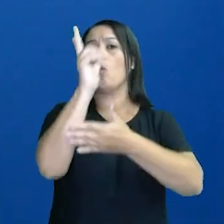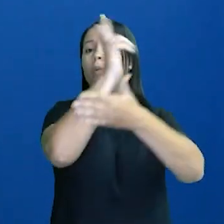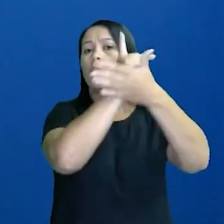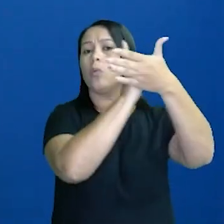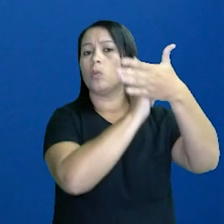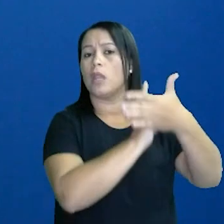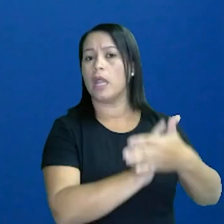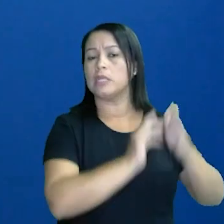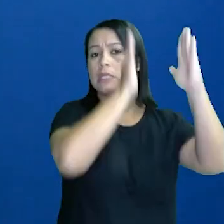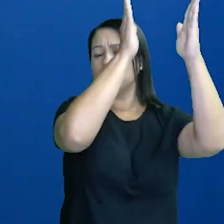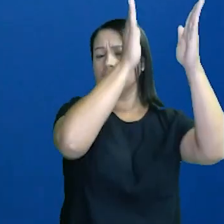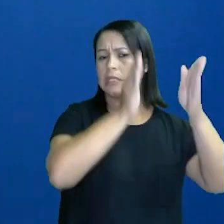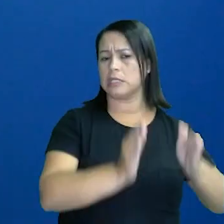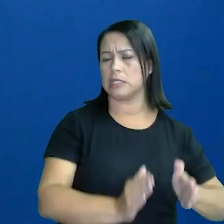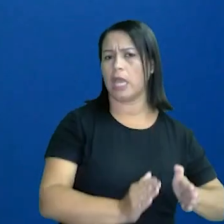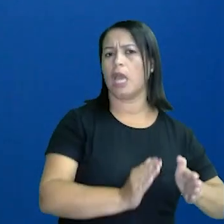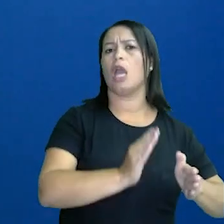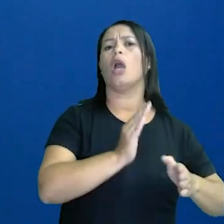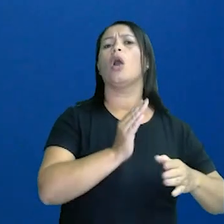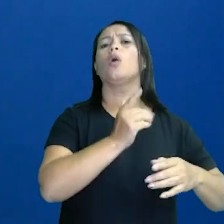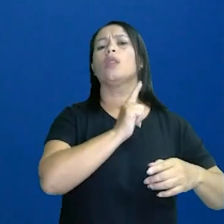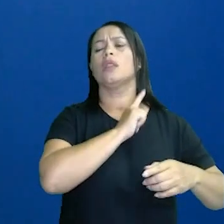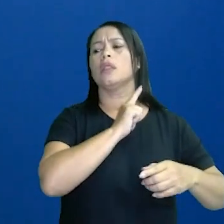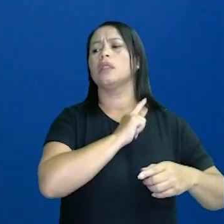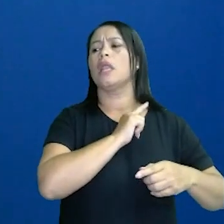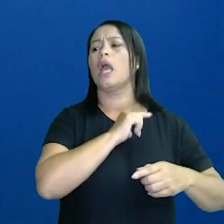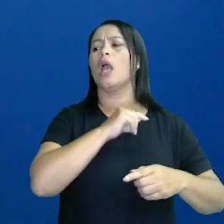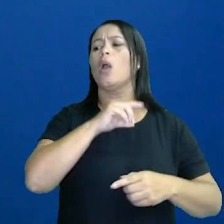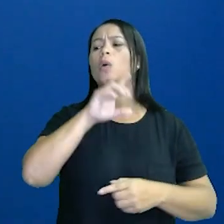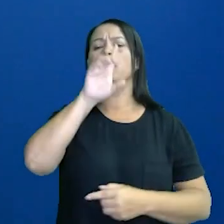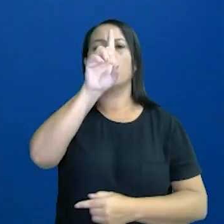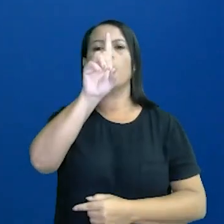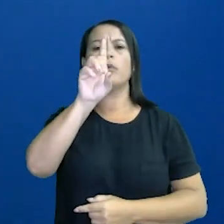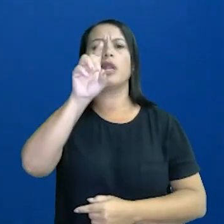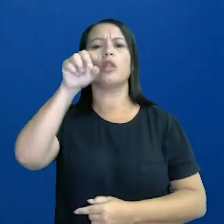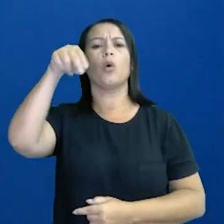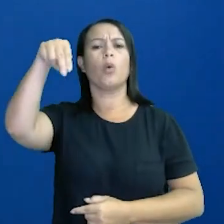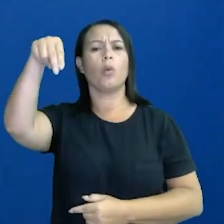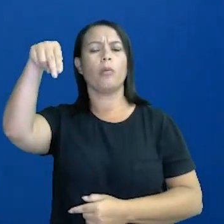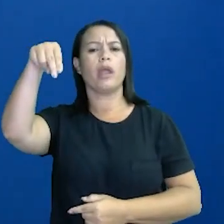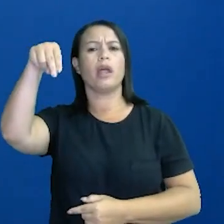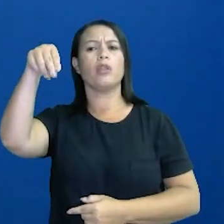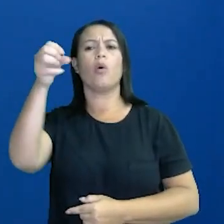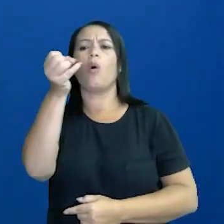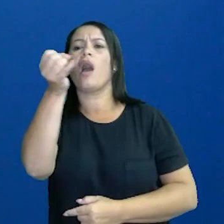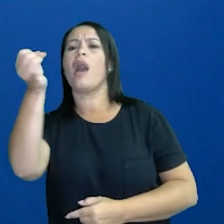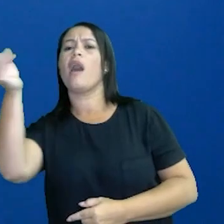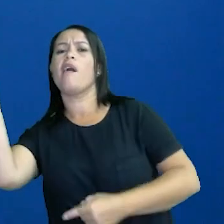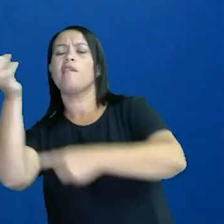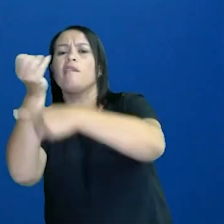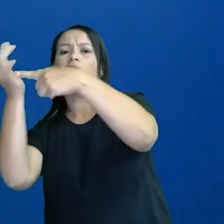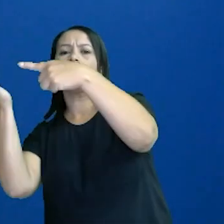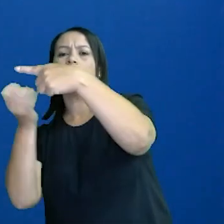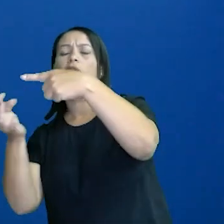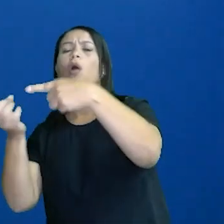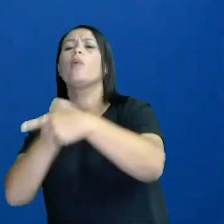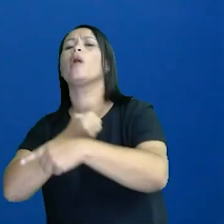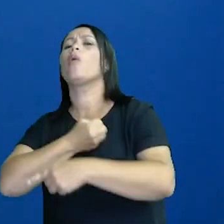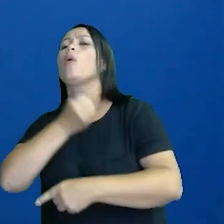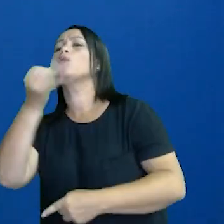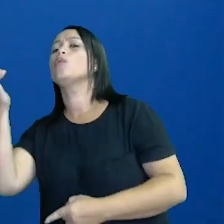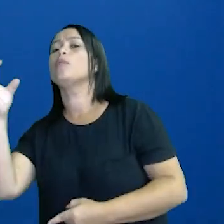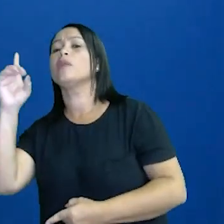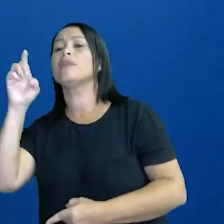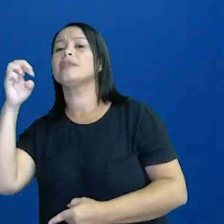desenho, o denominador, o numerador, a fração e a leitura e o número decimal, ok? Então, você vai fazer o seguinte,